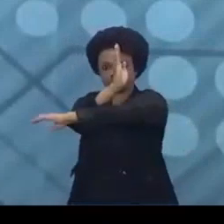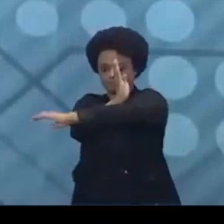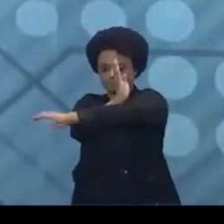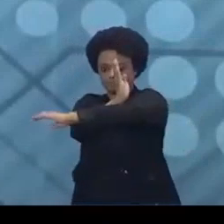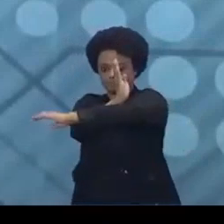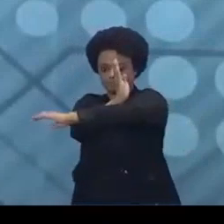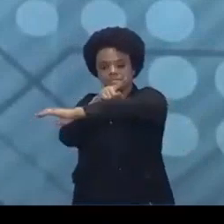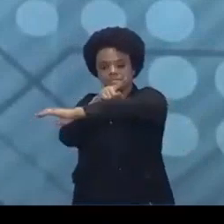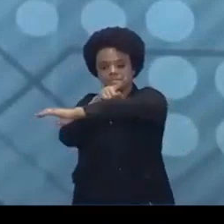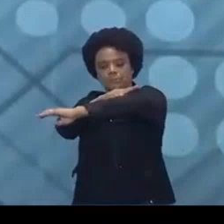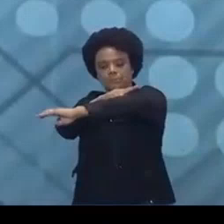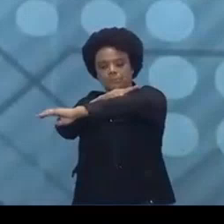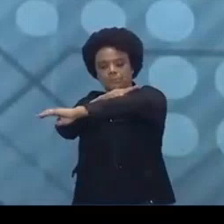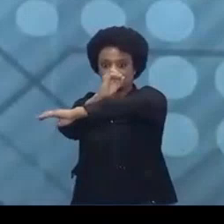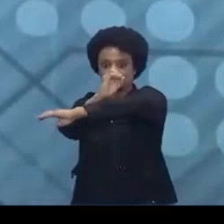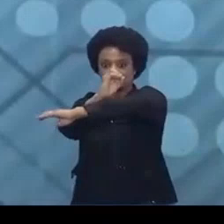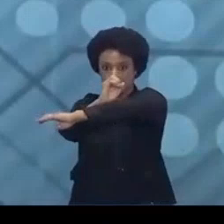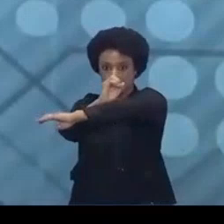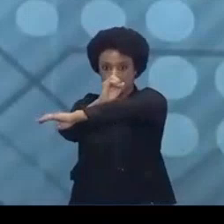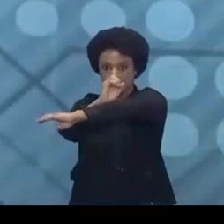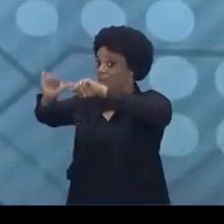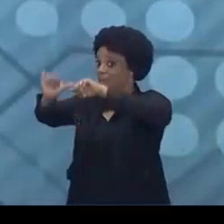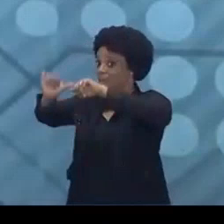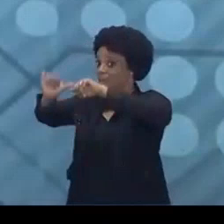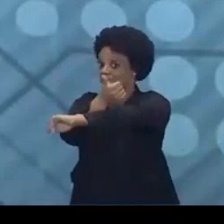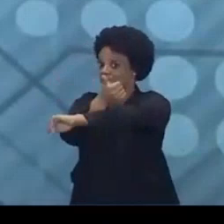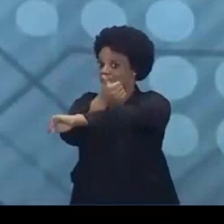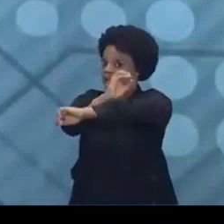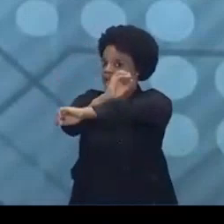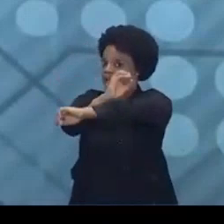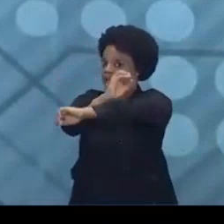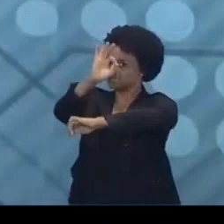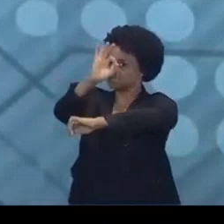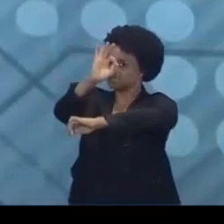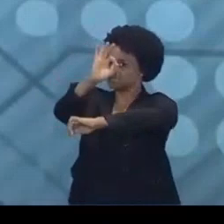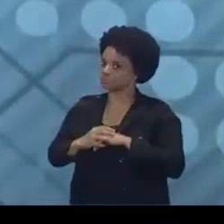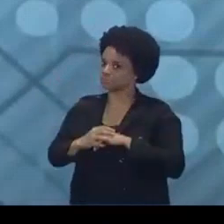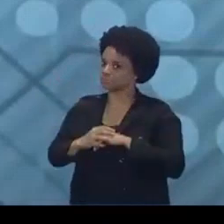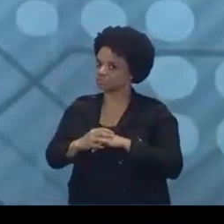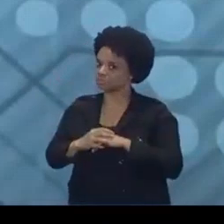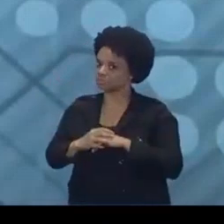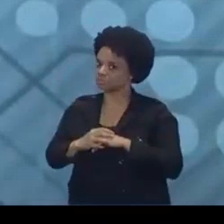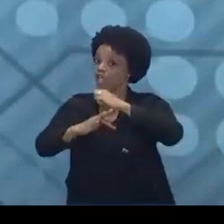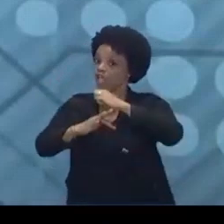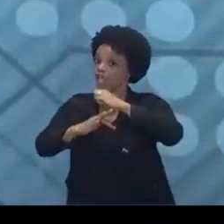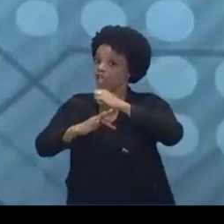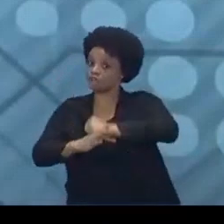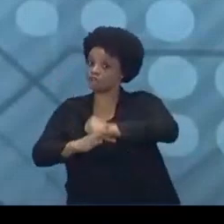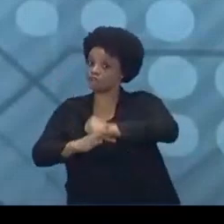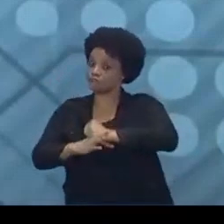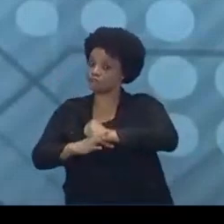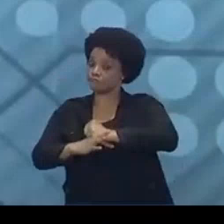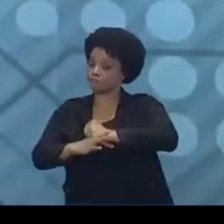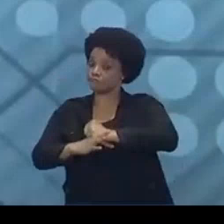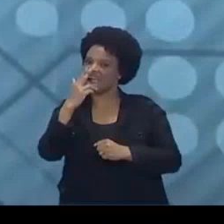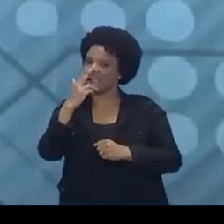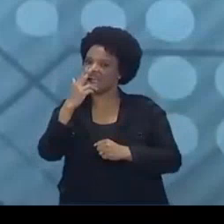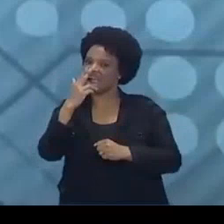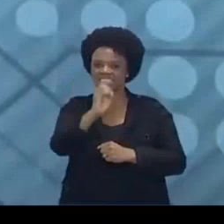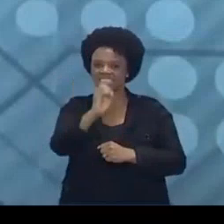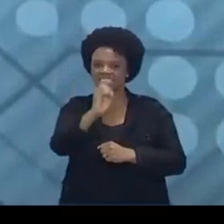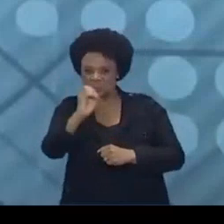graus, essas forças elas já não se anulam, ou seja, nós começamos a ter a influência da